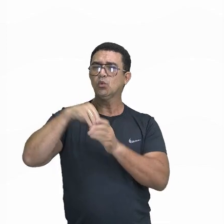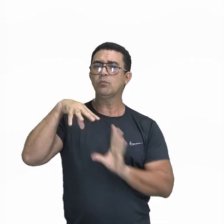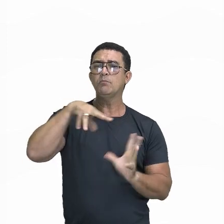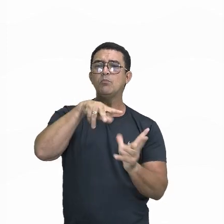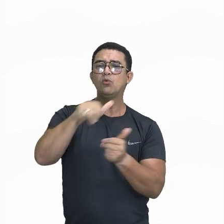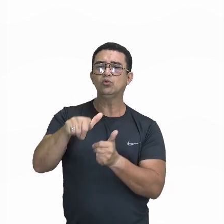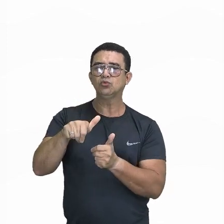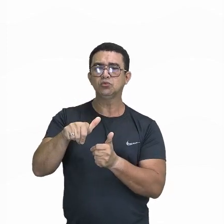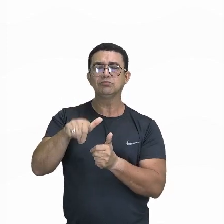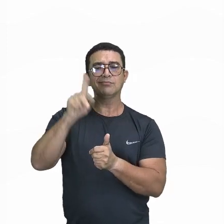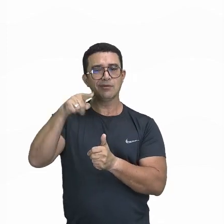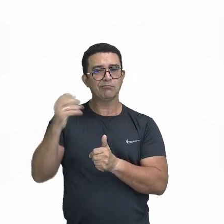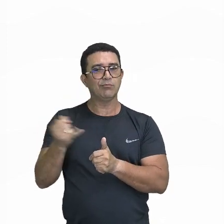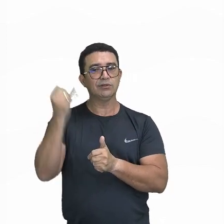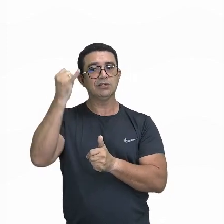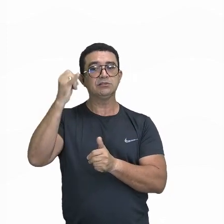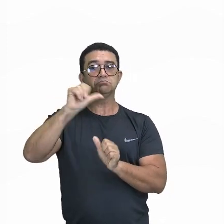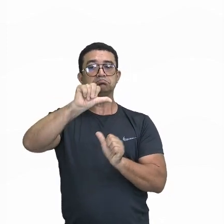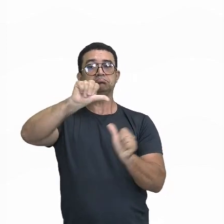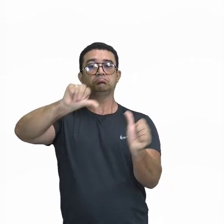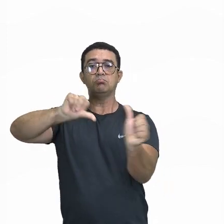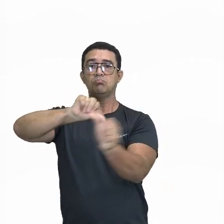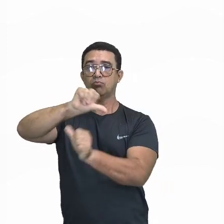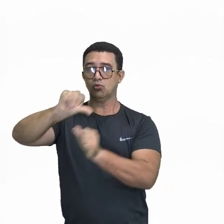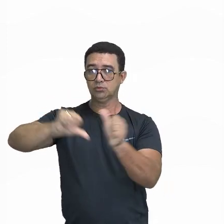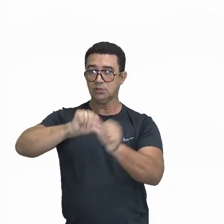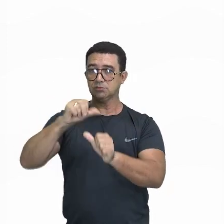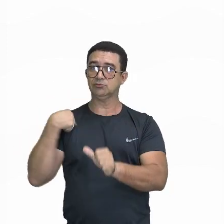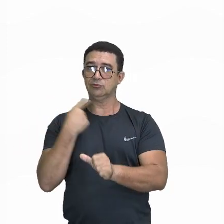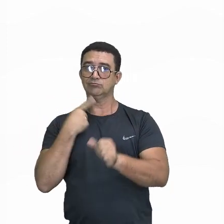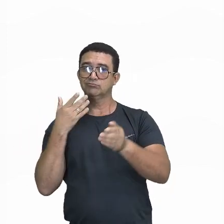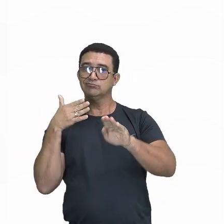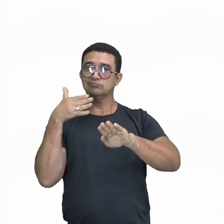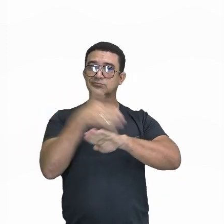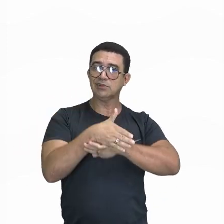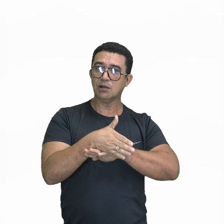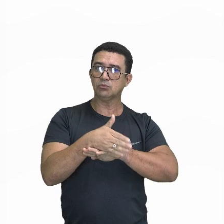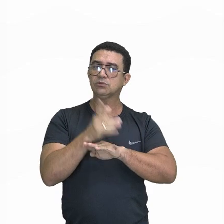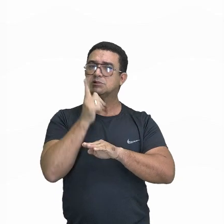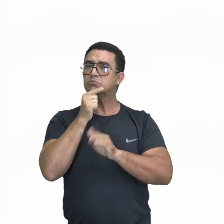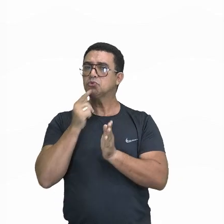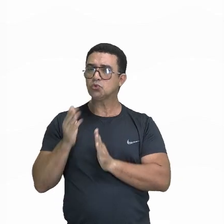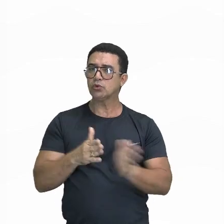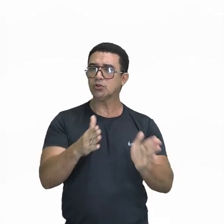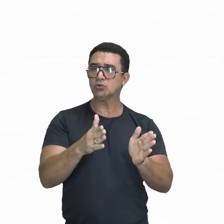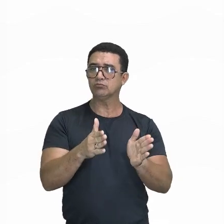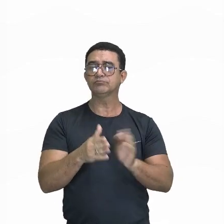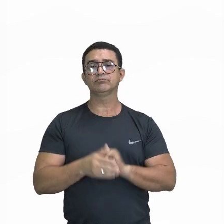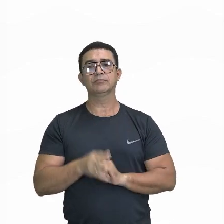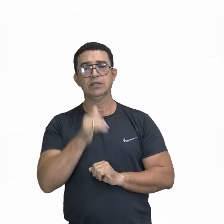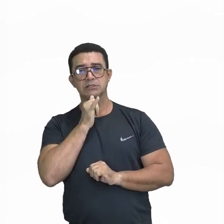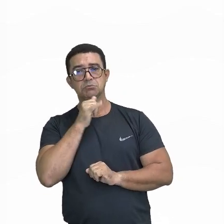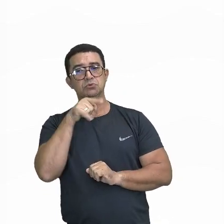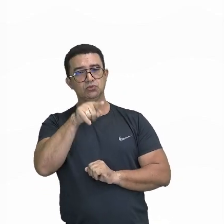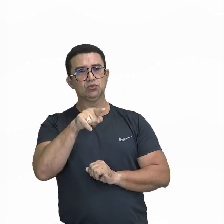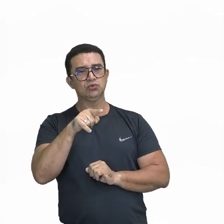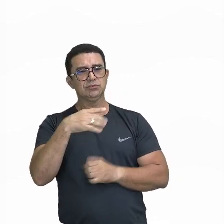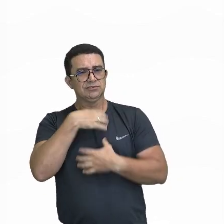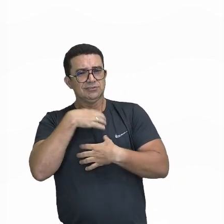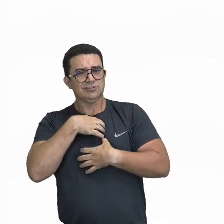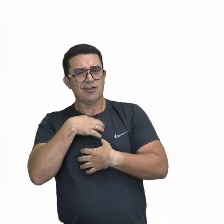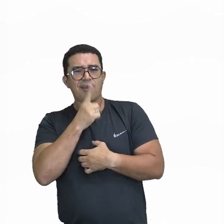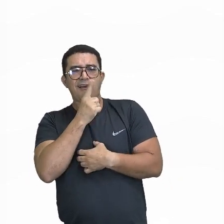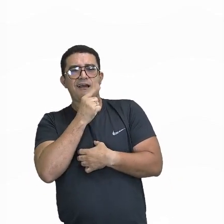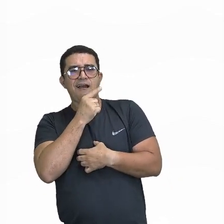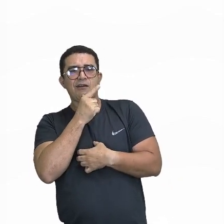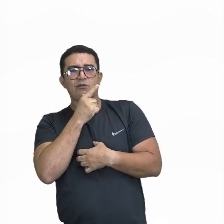a mudança. Ao entrarmos em um rio, ele logo fluirá com suas águas e